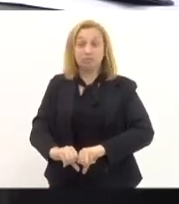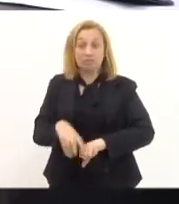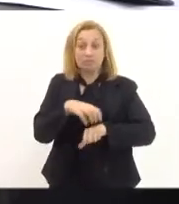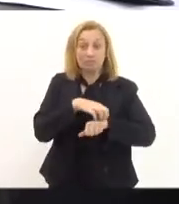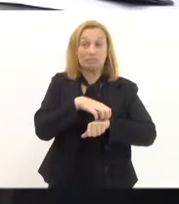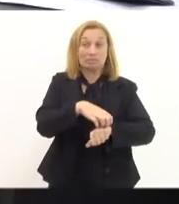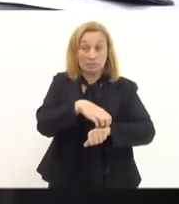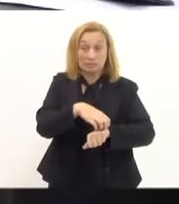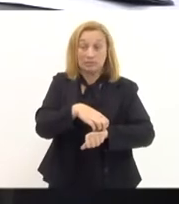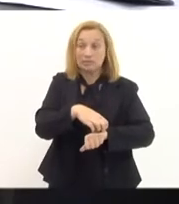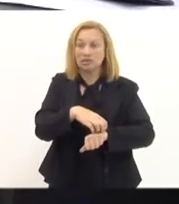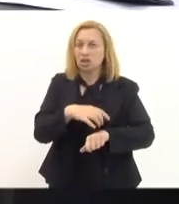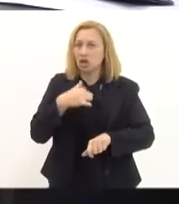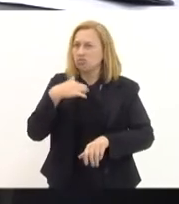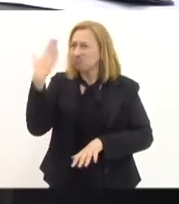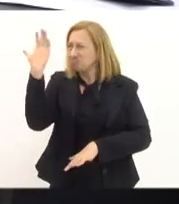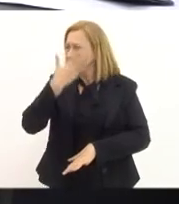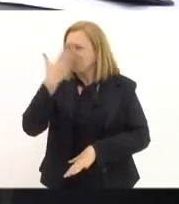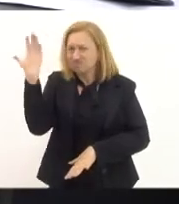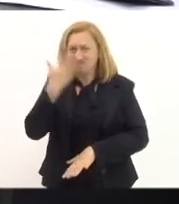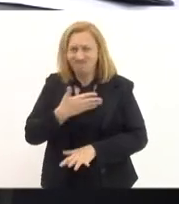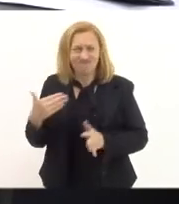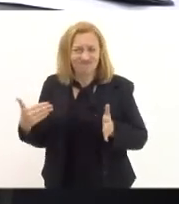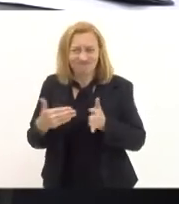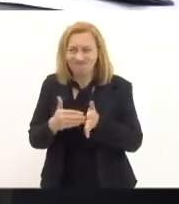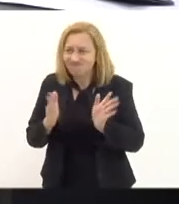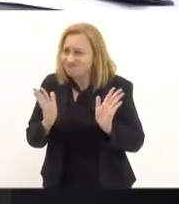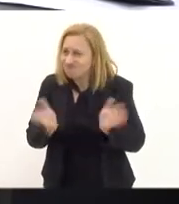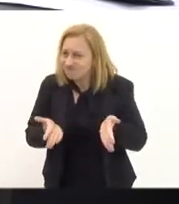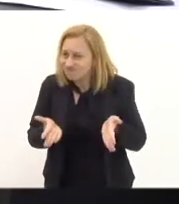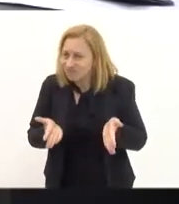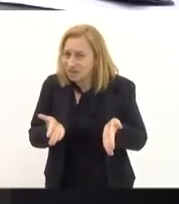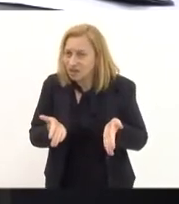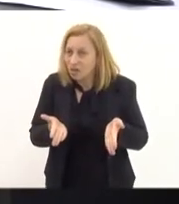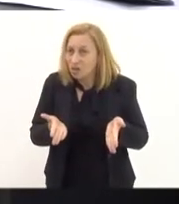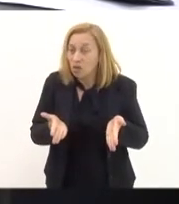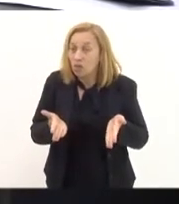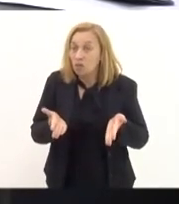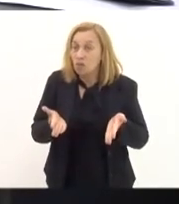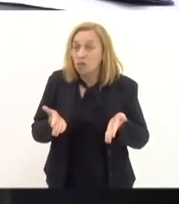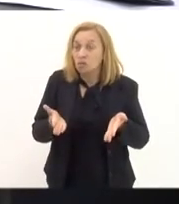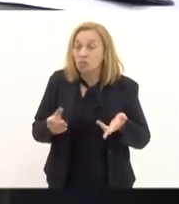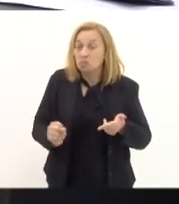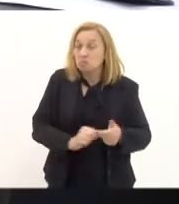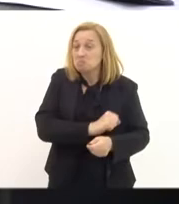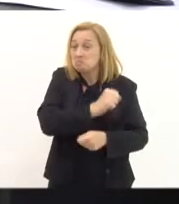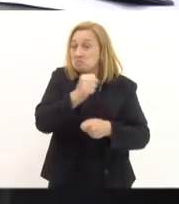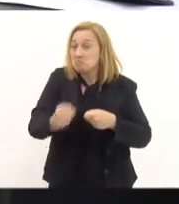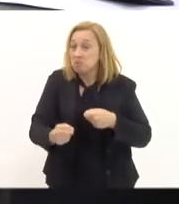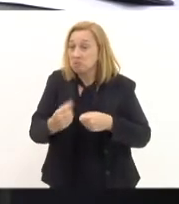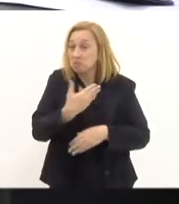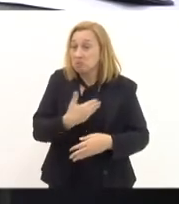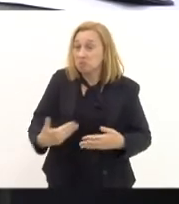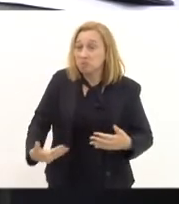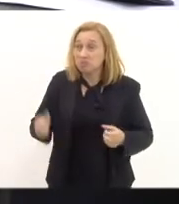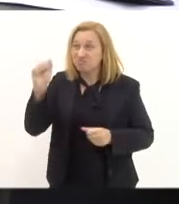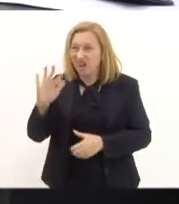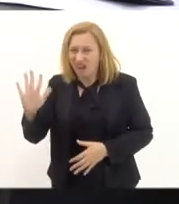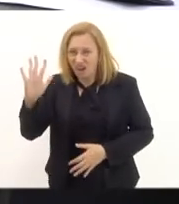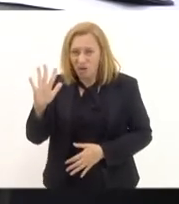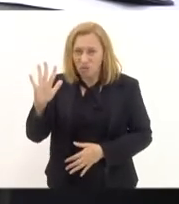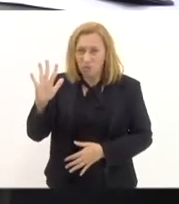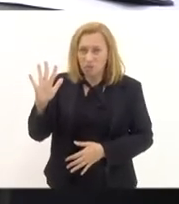transportes e eu não vejo até agora pelo menos o poder público de uma maneira geral